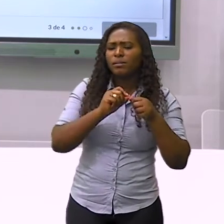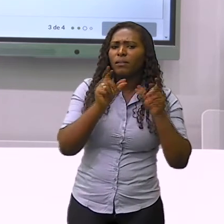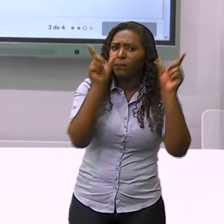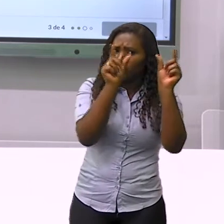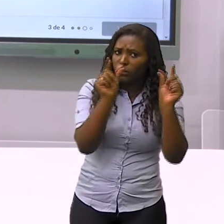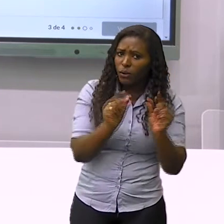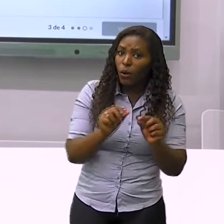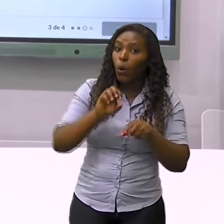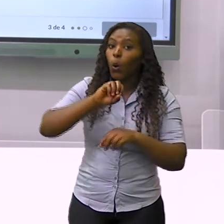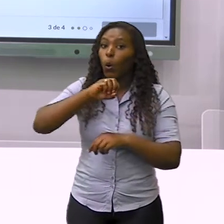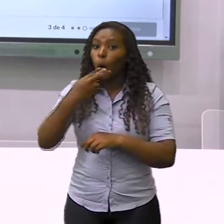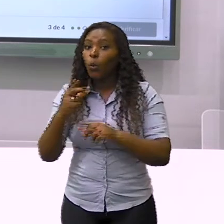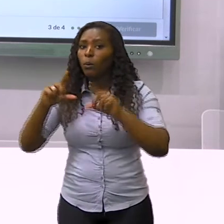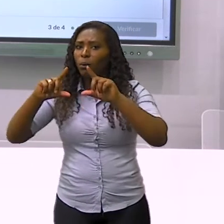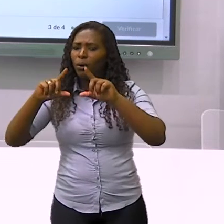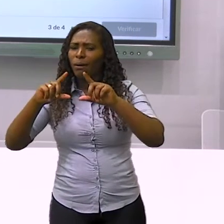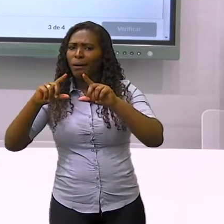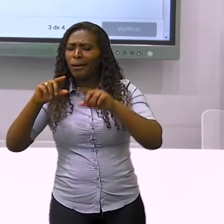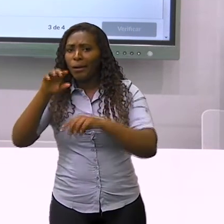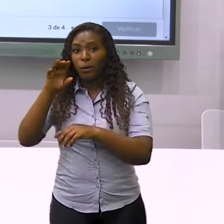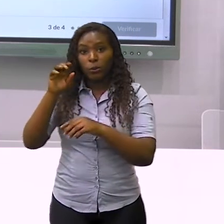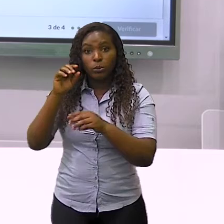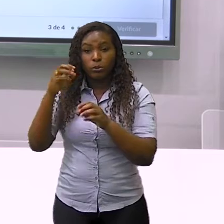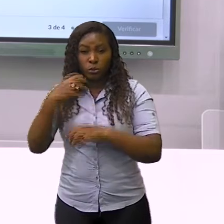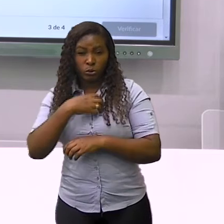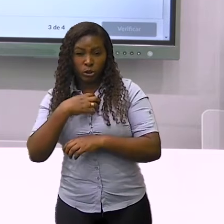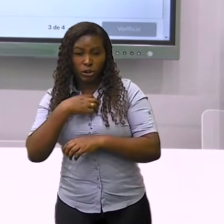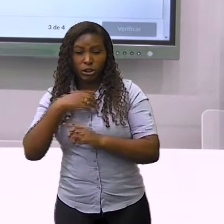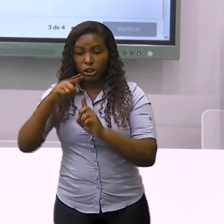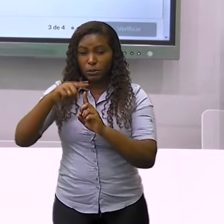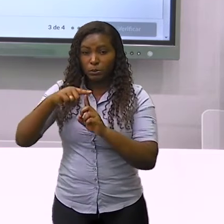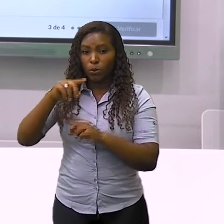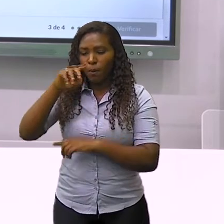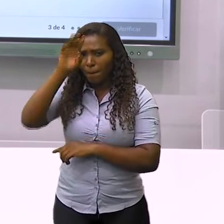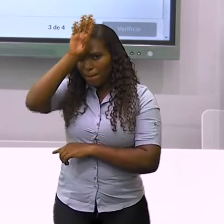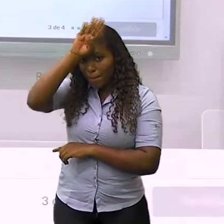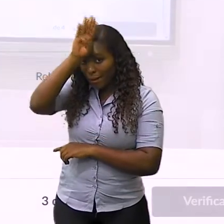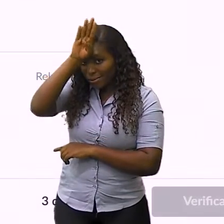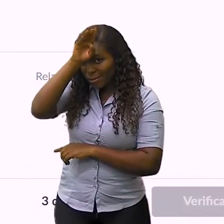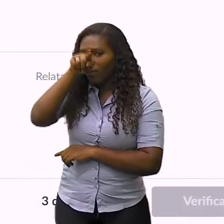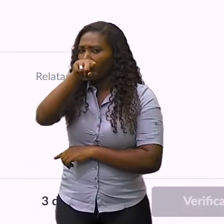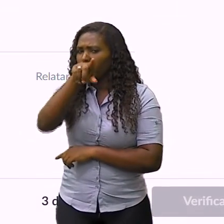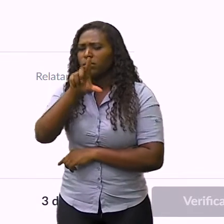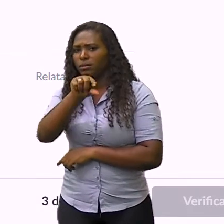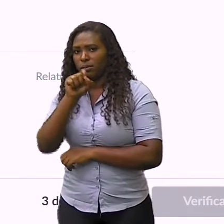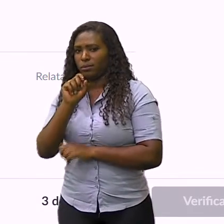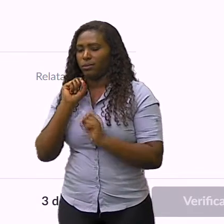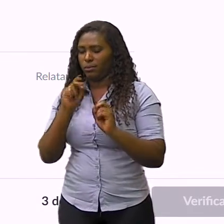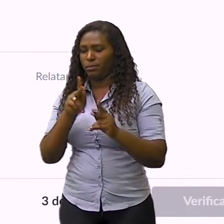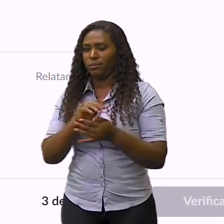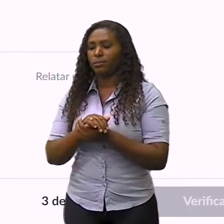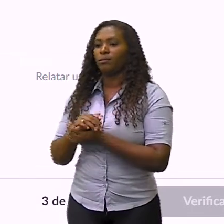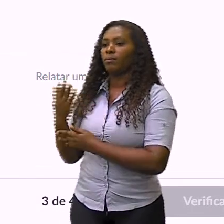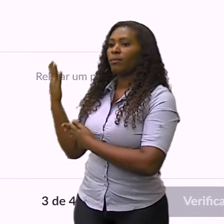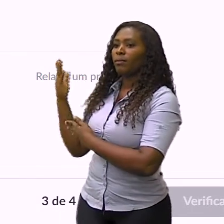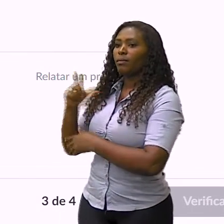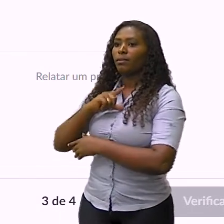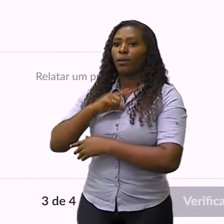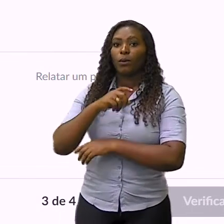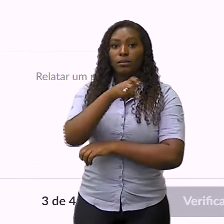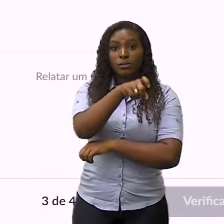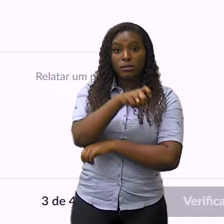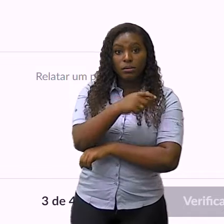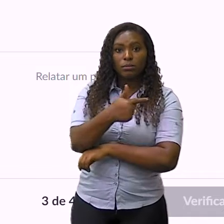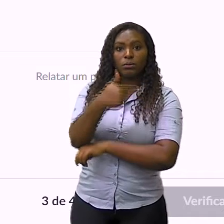como raiz. Então, nós vamos ter mais ou menos raiz quadrada de 36.